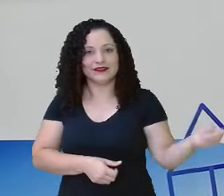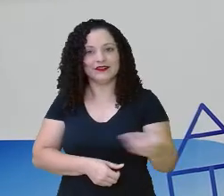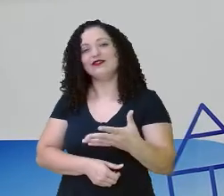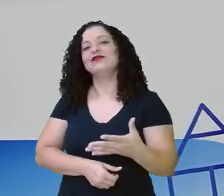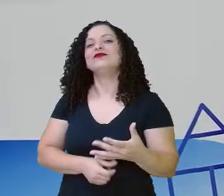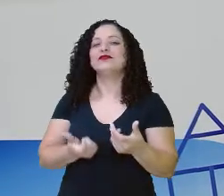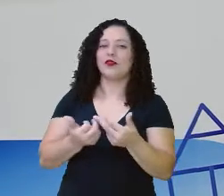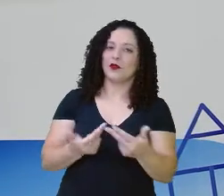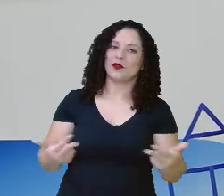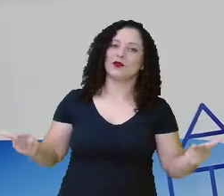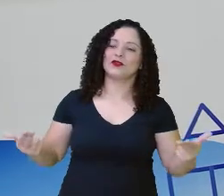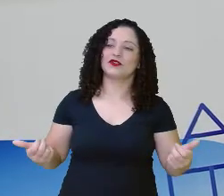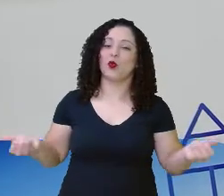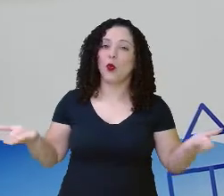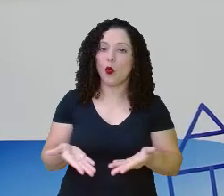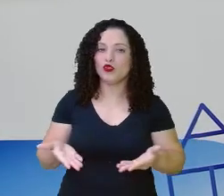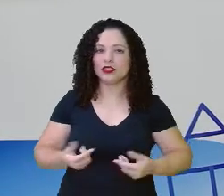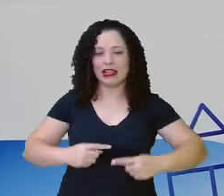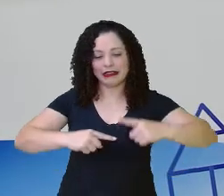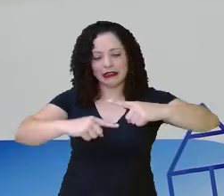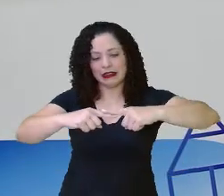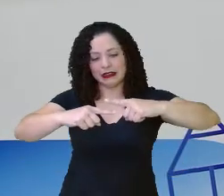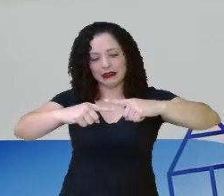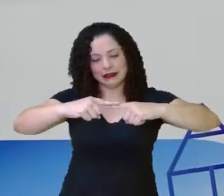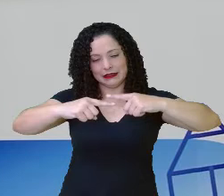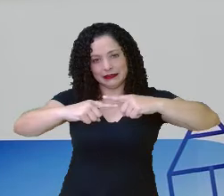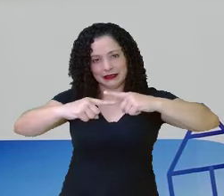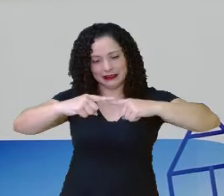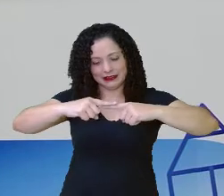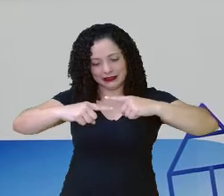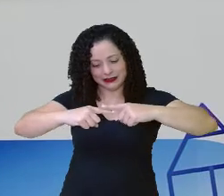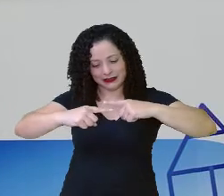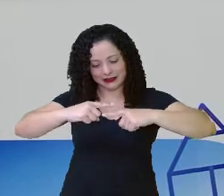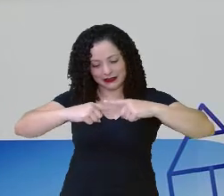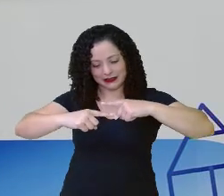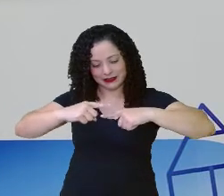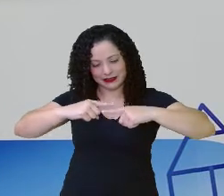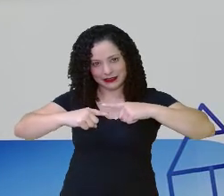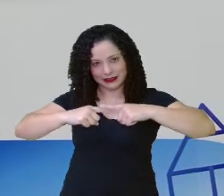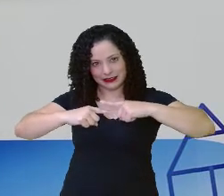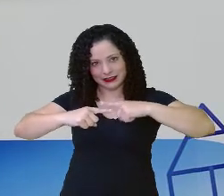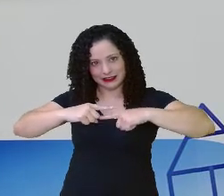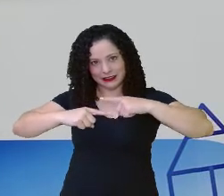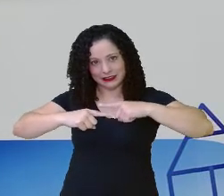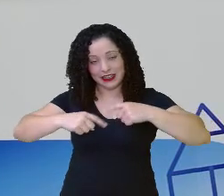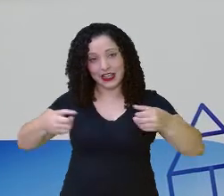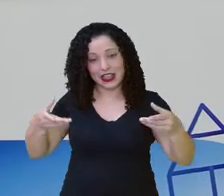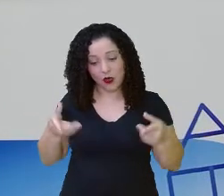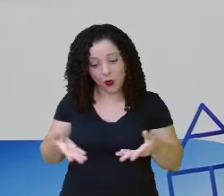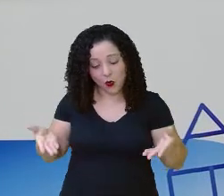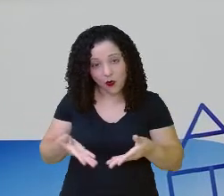eles juntos possuem uma outra função. A gente consegue desenvolver,